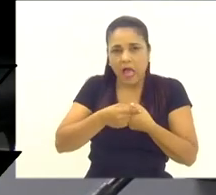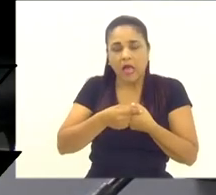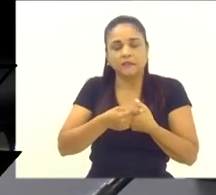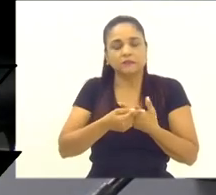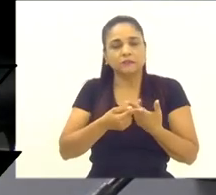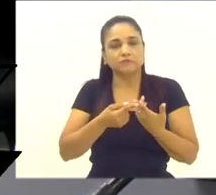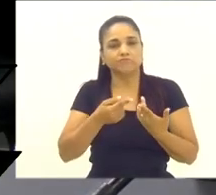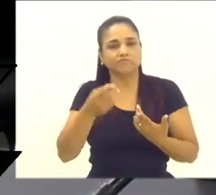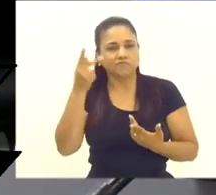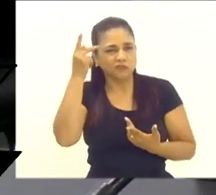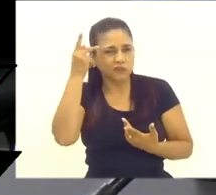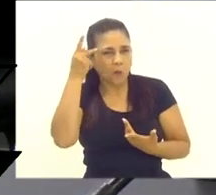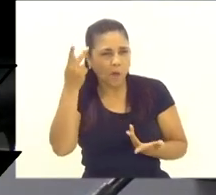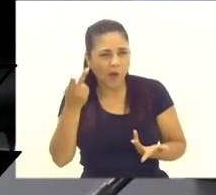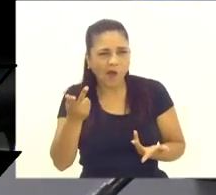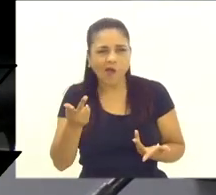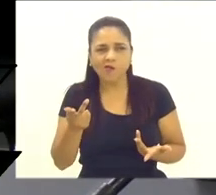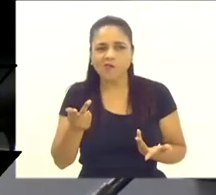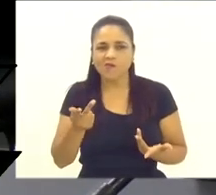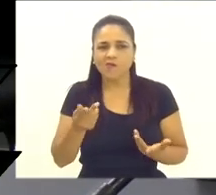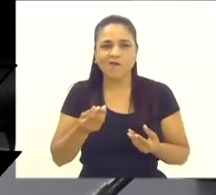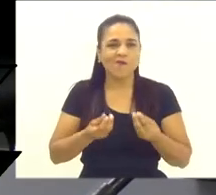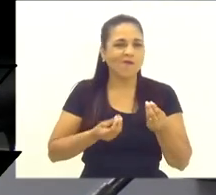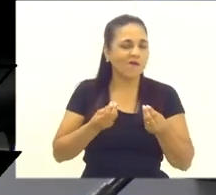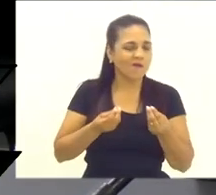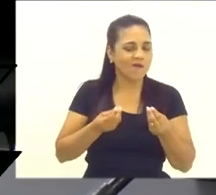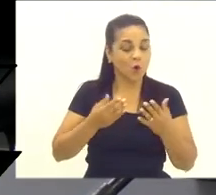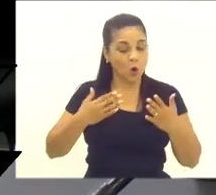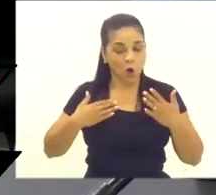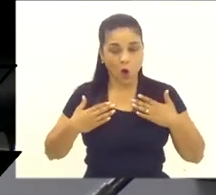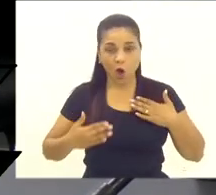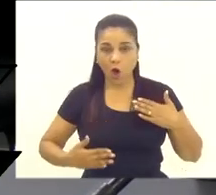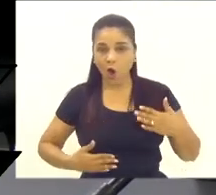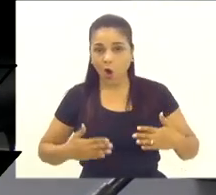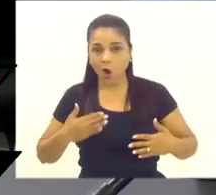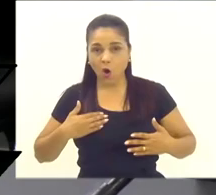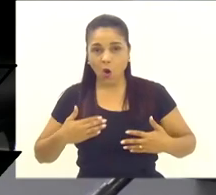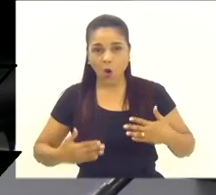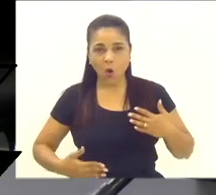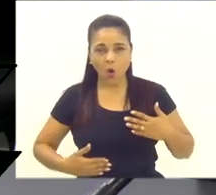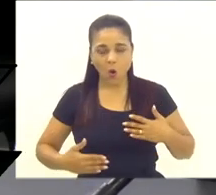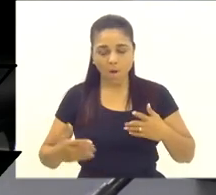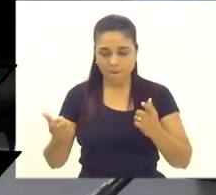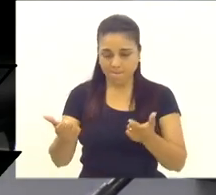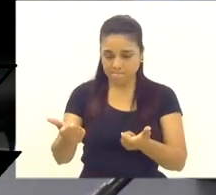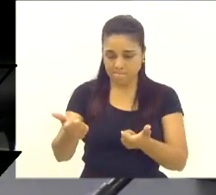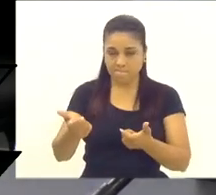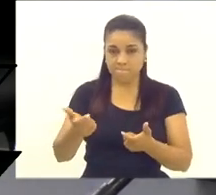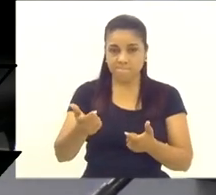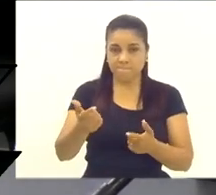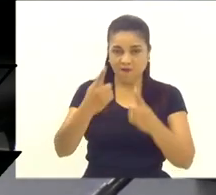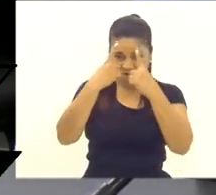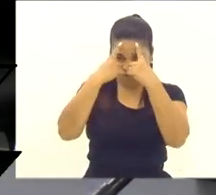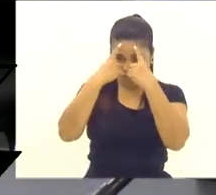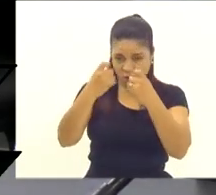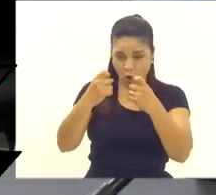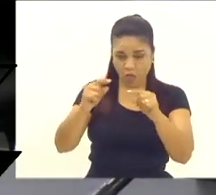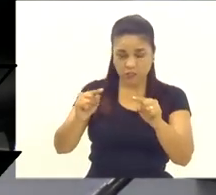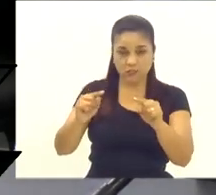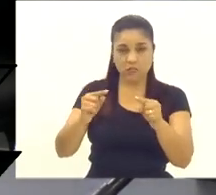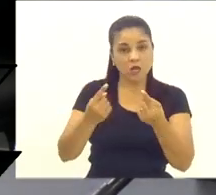de São Paulo é que é isso tem o seu corpo agressão ela é diretamente